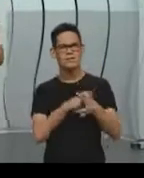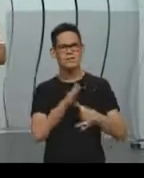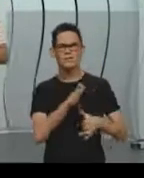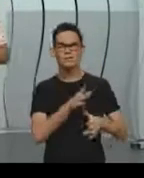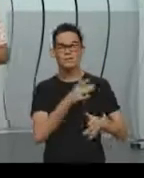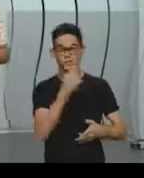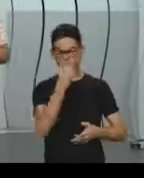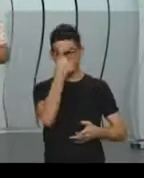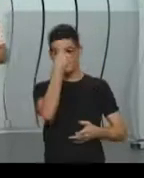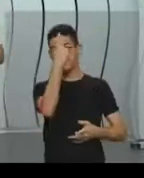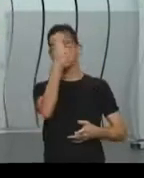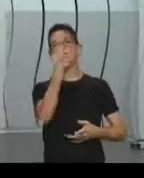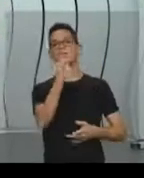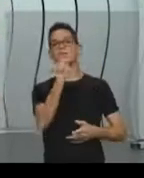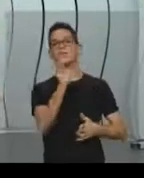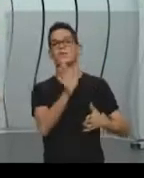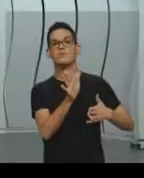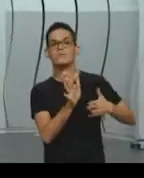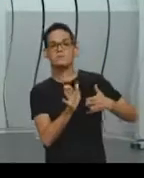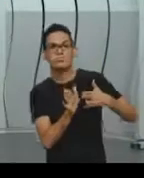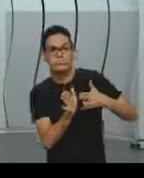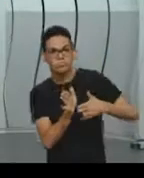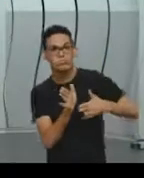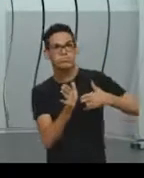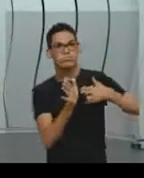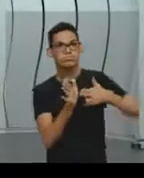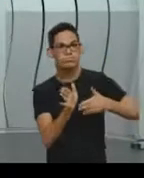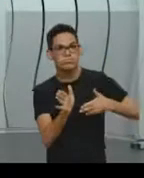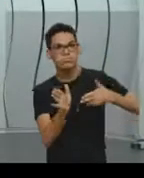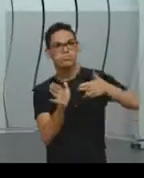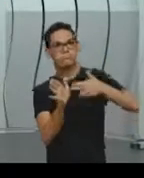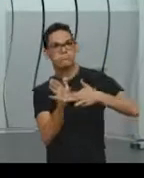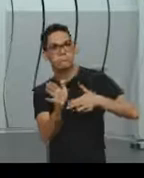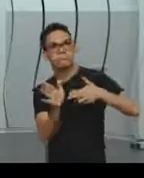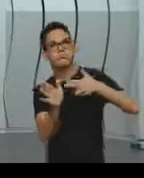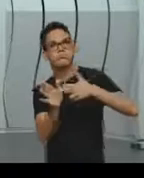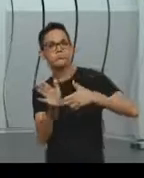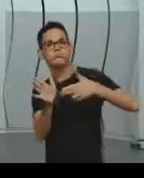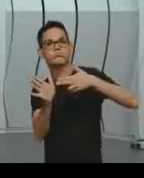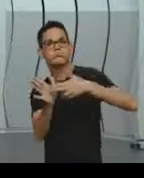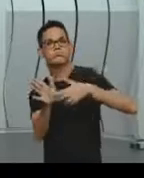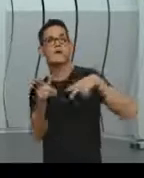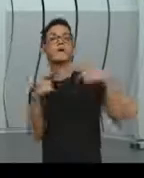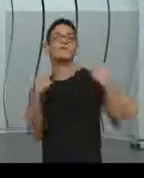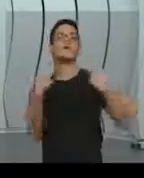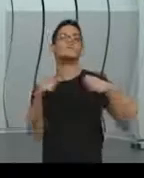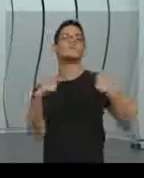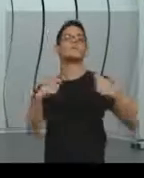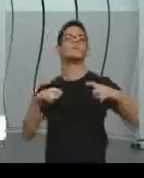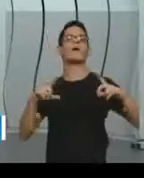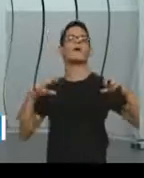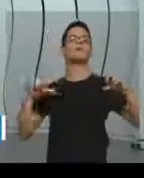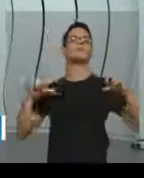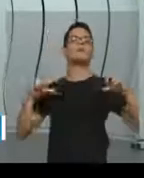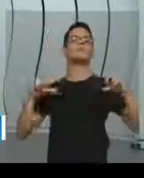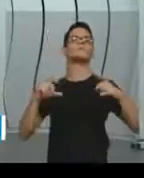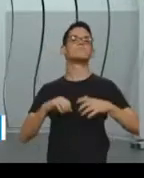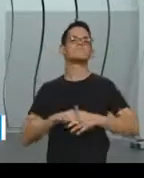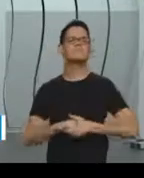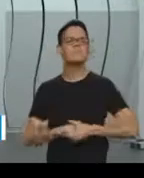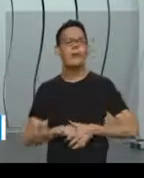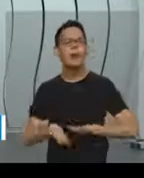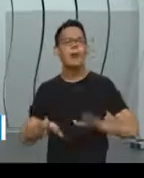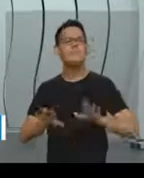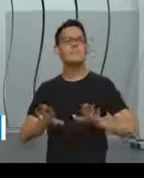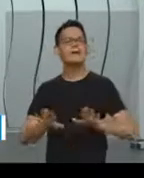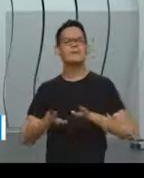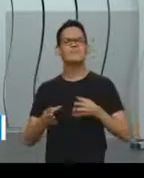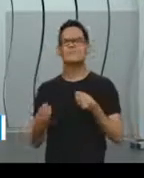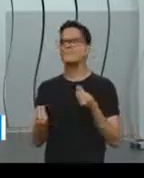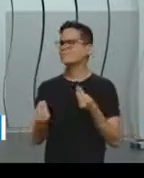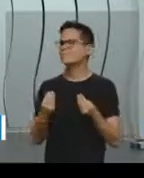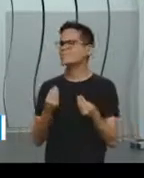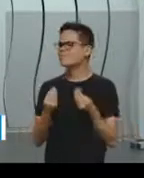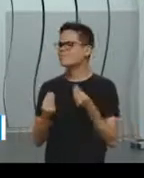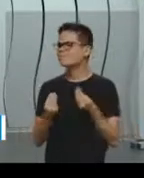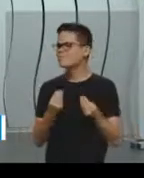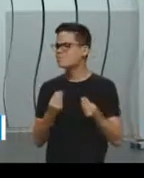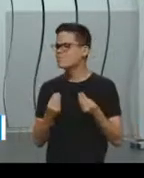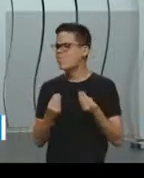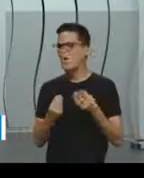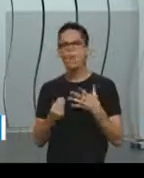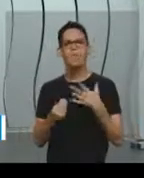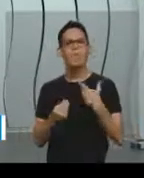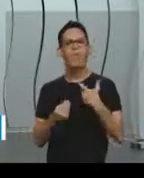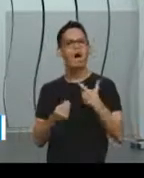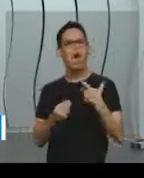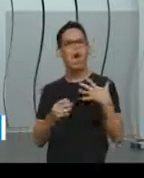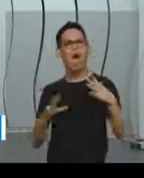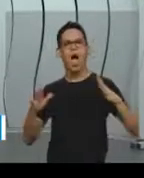aí cismaram que tinham que fotografar essa locomotiva. Mas na mente das pessoas, como que eu poderia fotografar